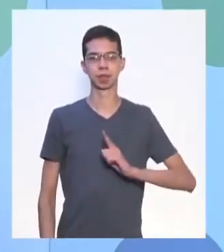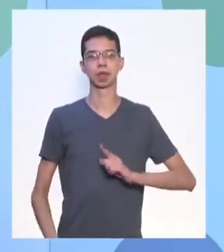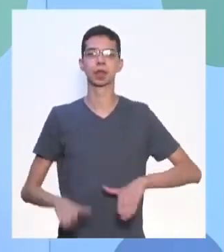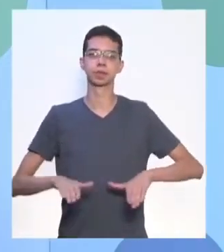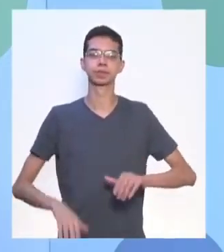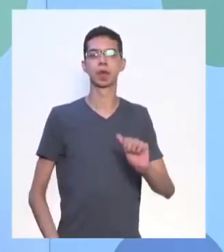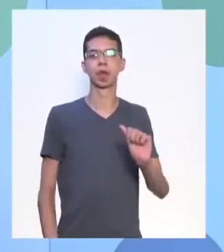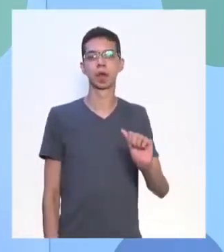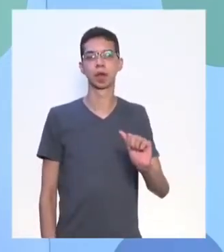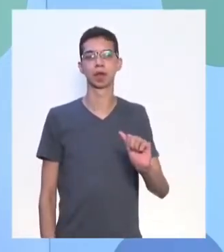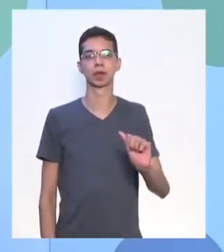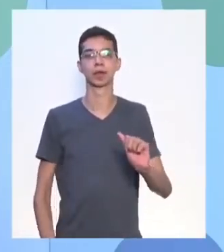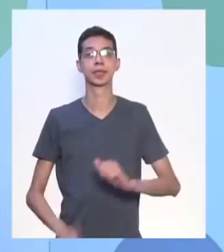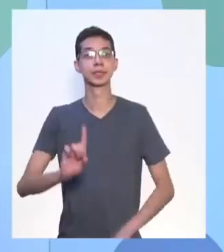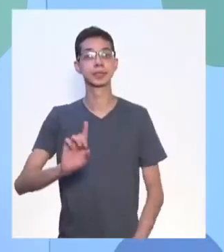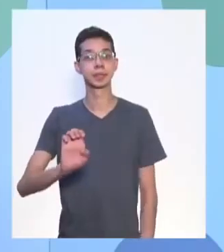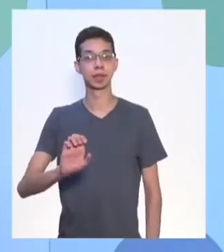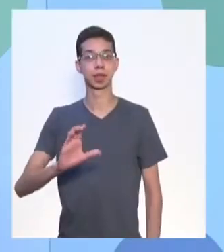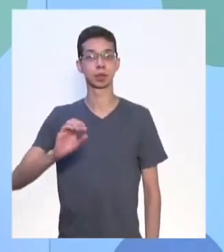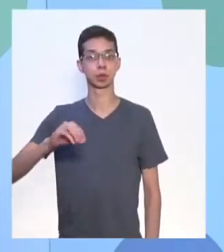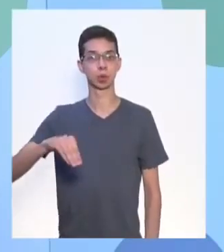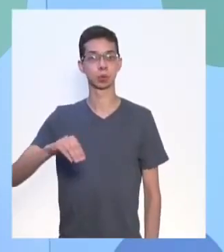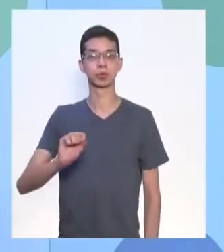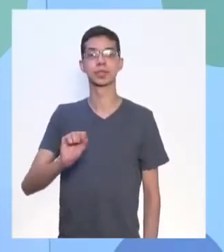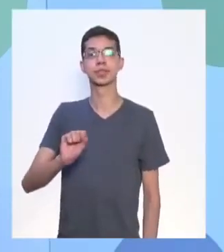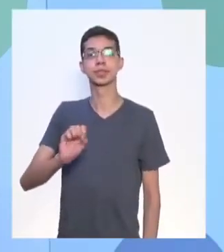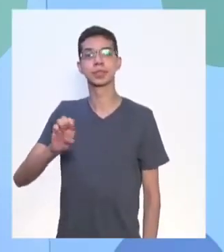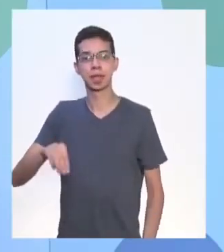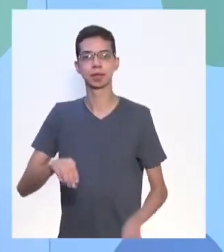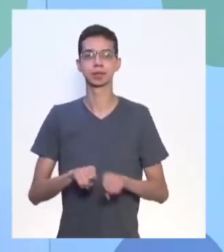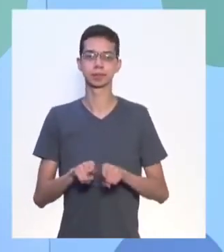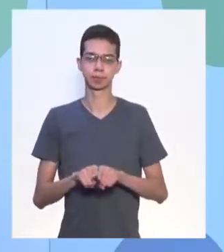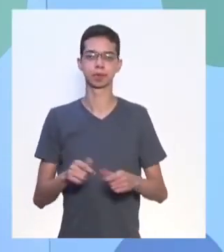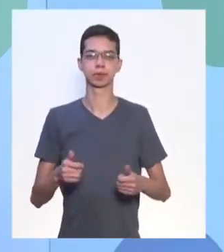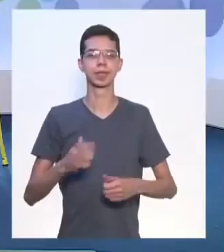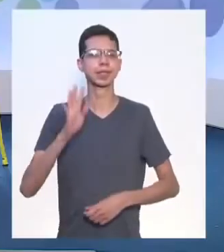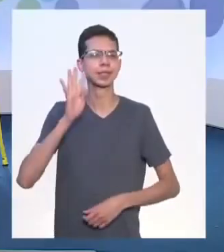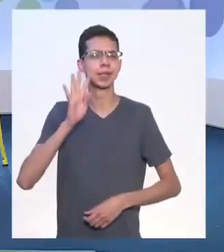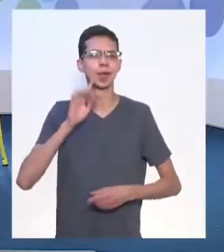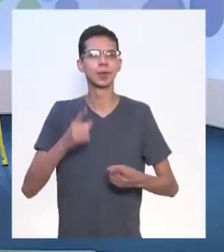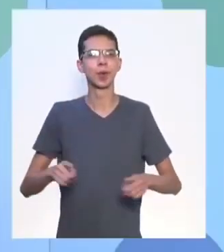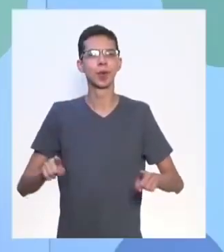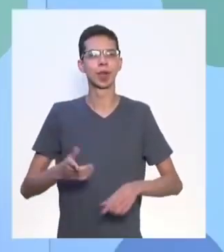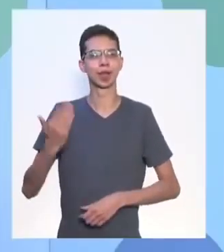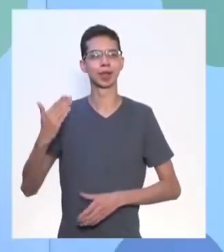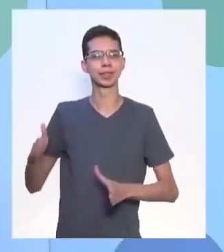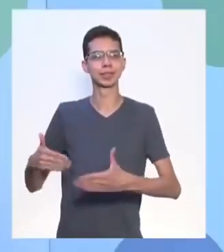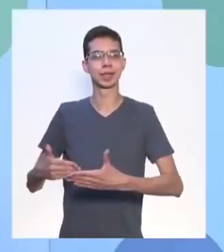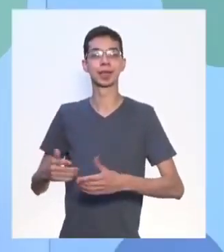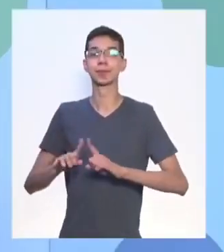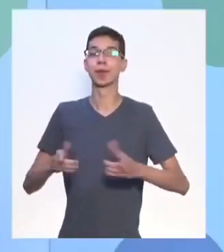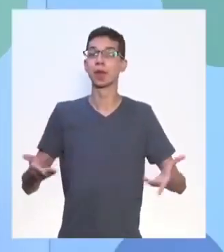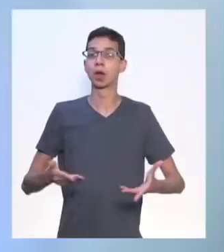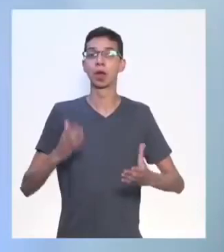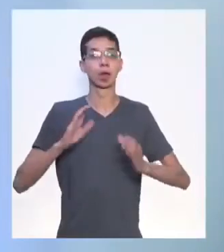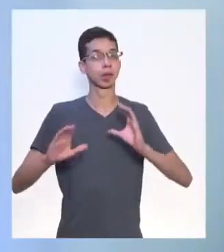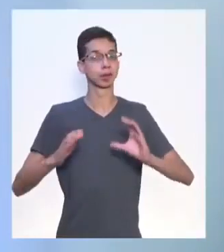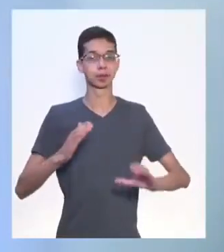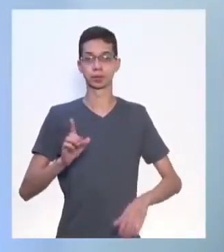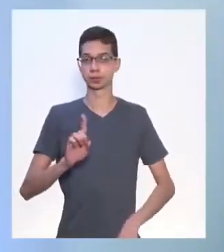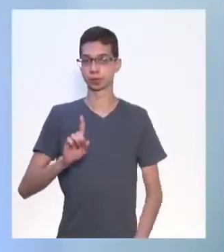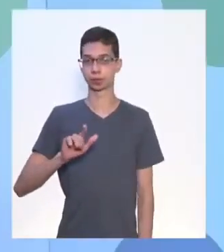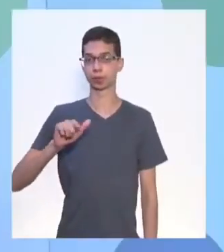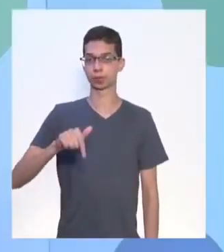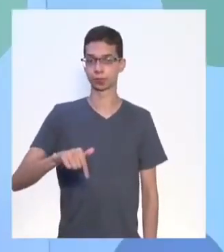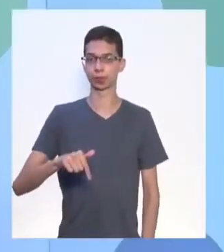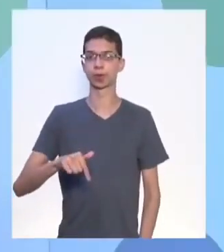de, o com, o sem, o em, né? Então, é legal. Eu até fazia musiquinha também na sala de aula, mas eu não vou cantar musiquinha agora. Você vai gravar depois por lá Depois a gente